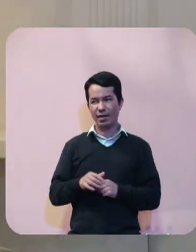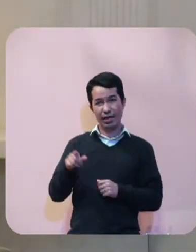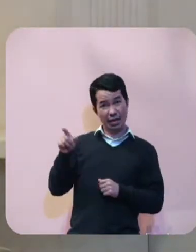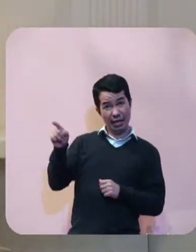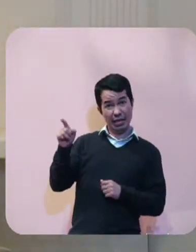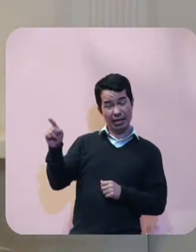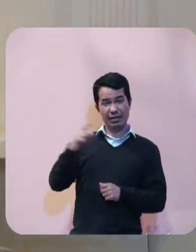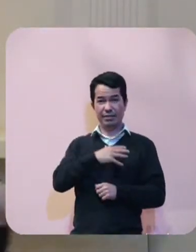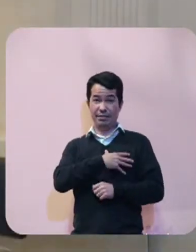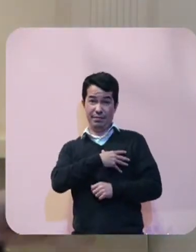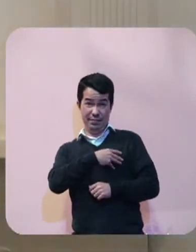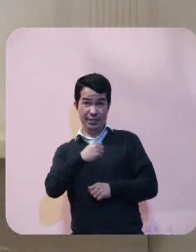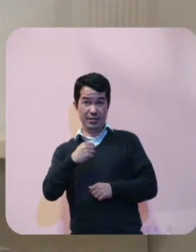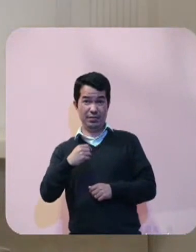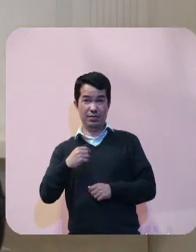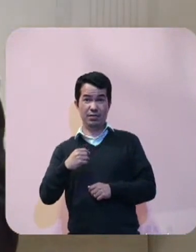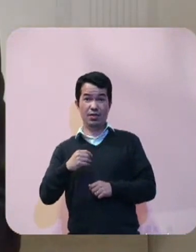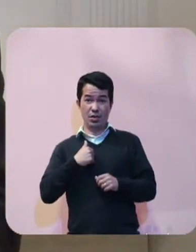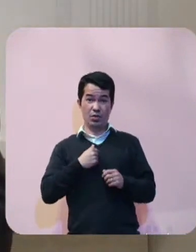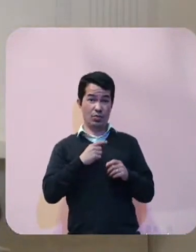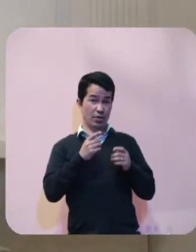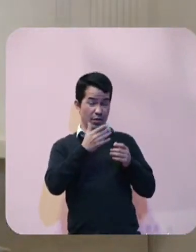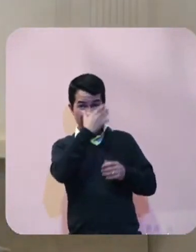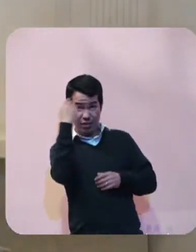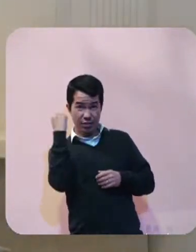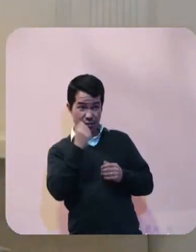em cima da mesa, e ele ficou curioso.